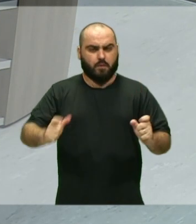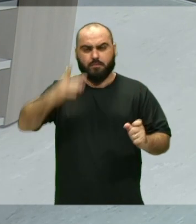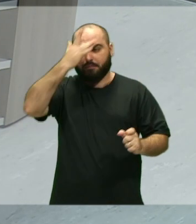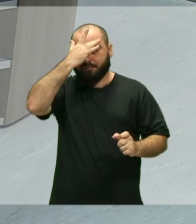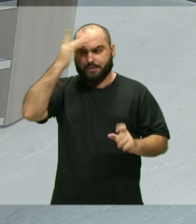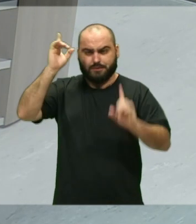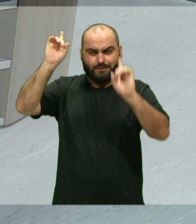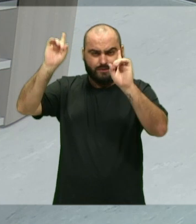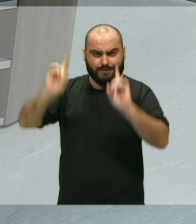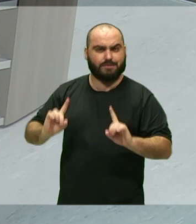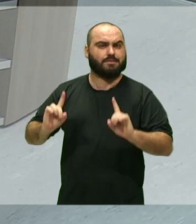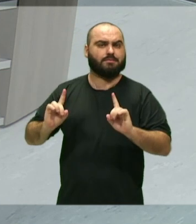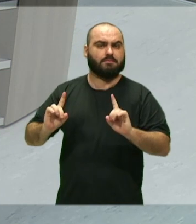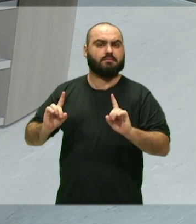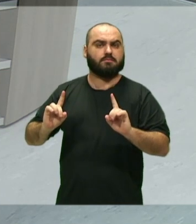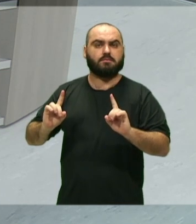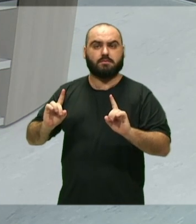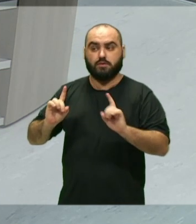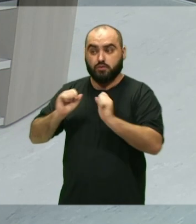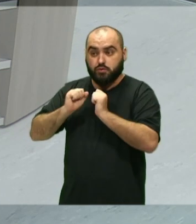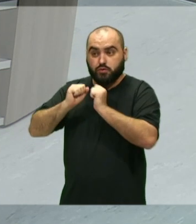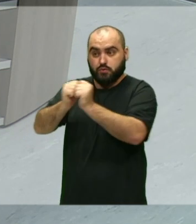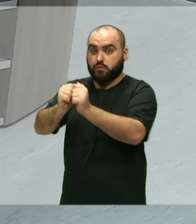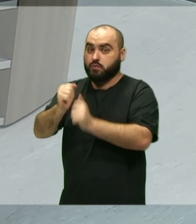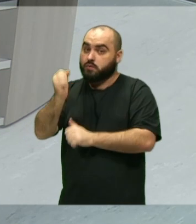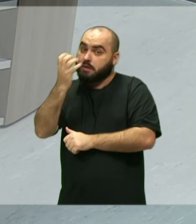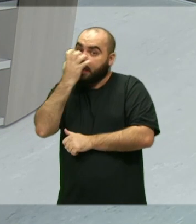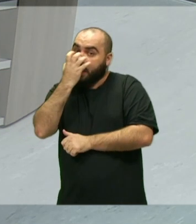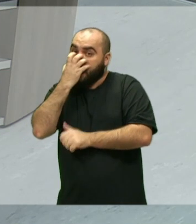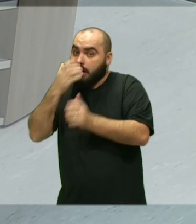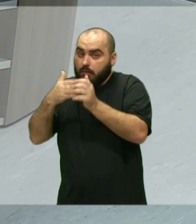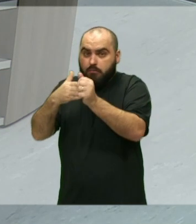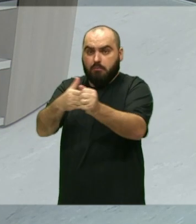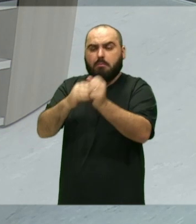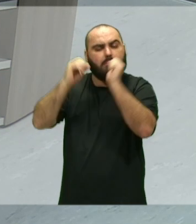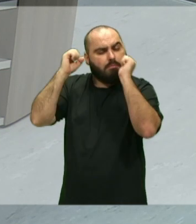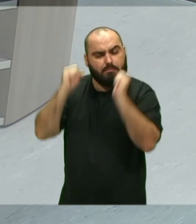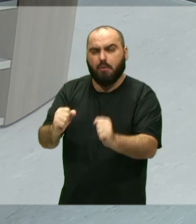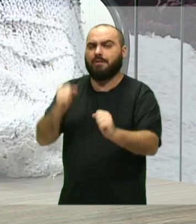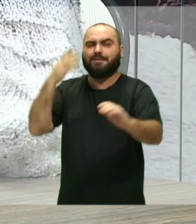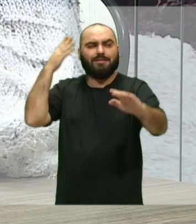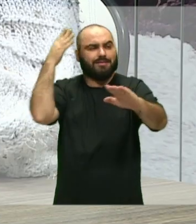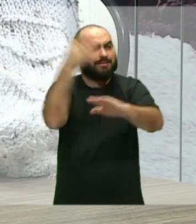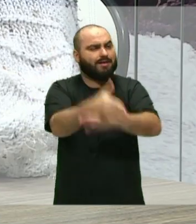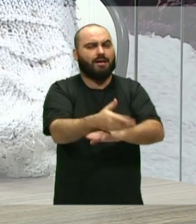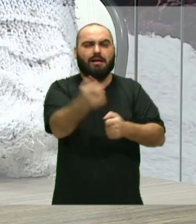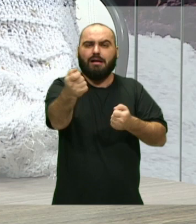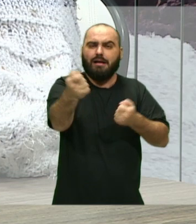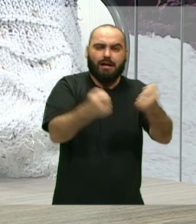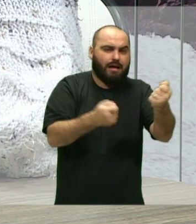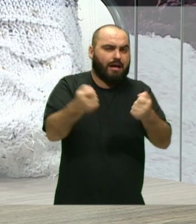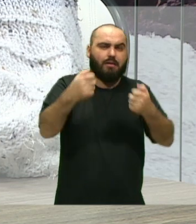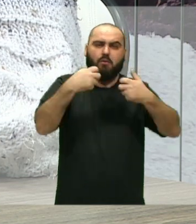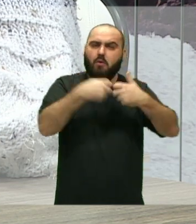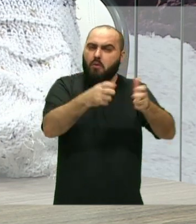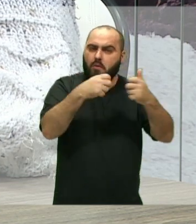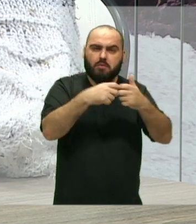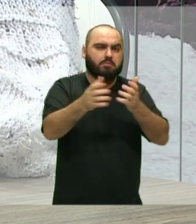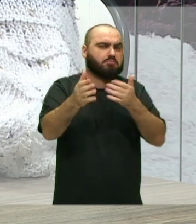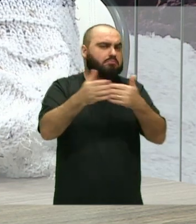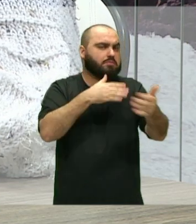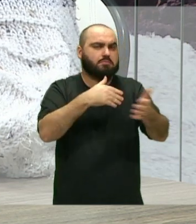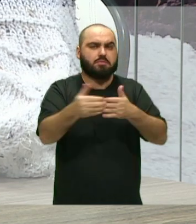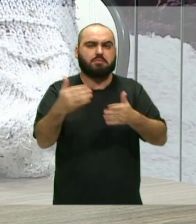deficiência e seu cão, eles podem e devem acessar qualquer tipo de veículo de transporte sem